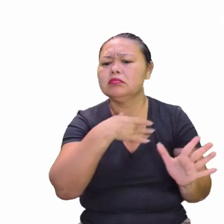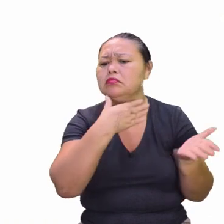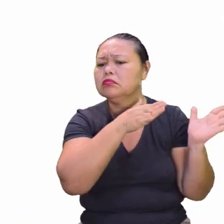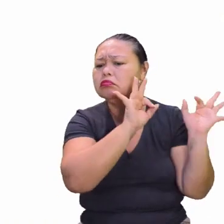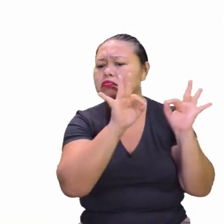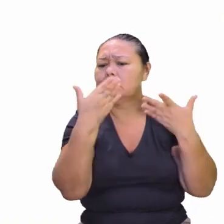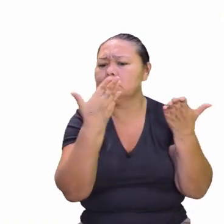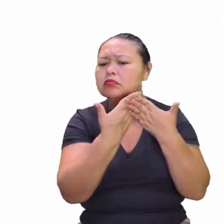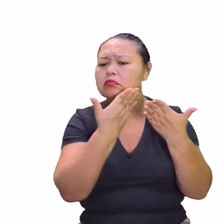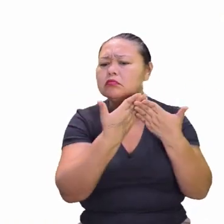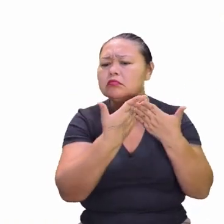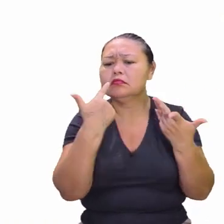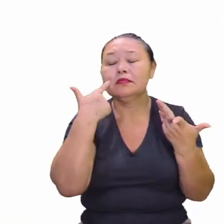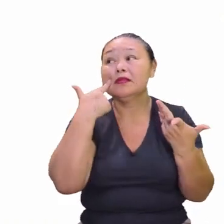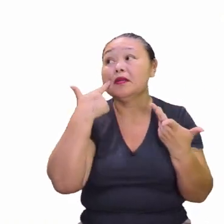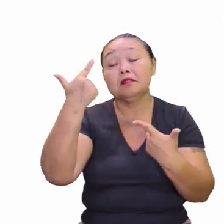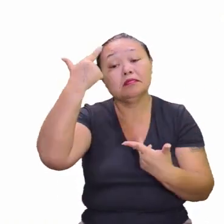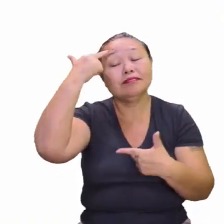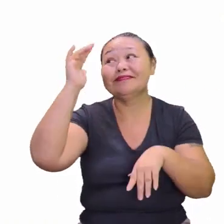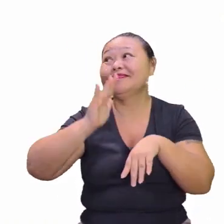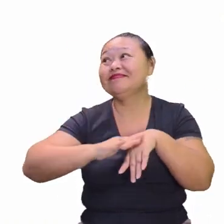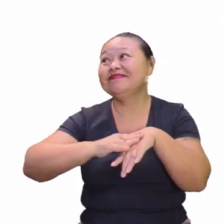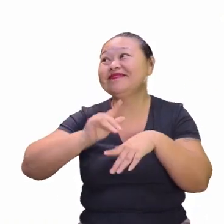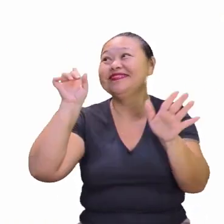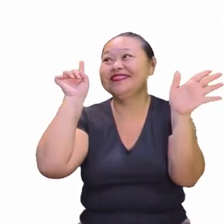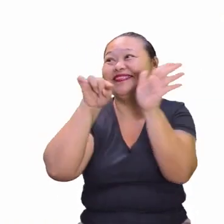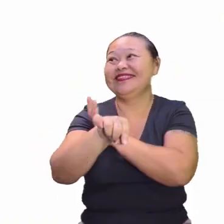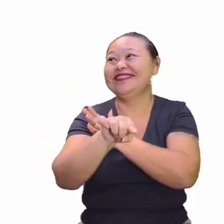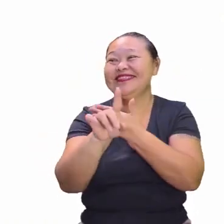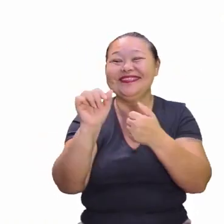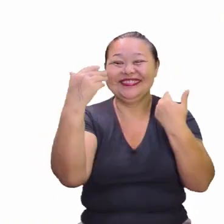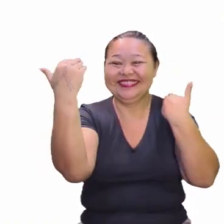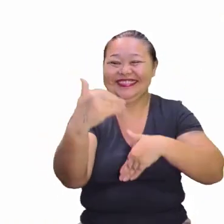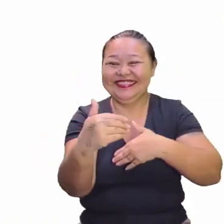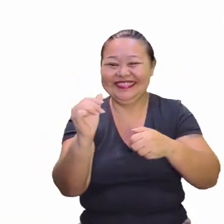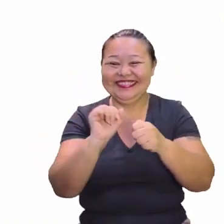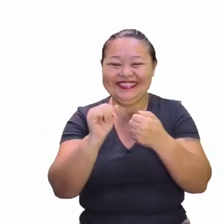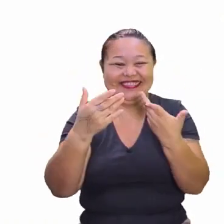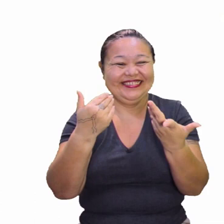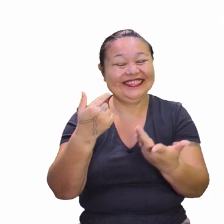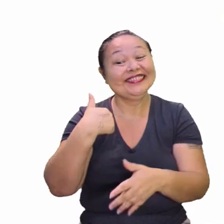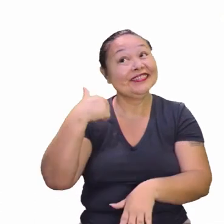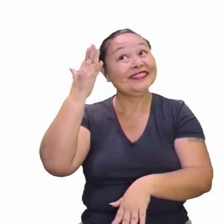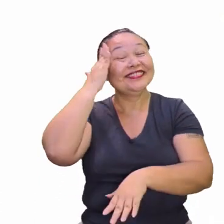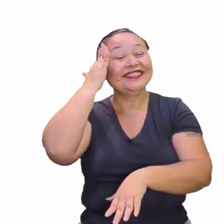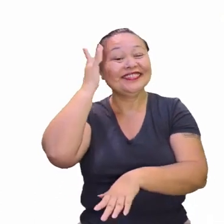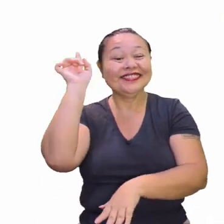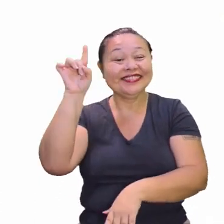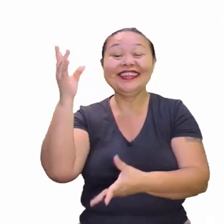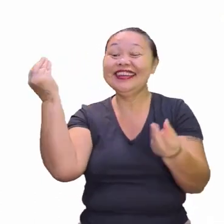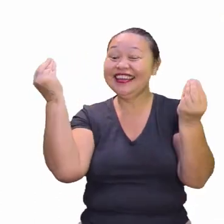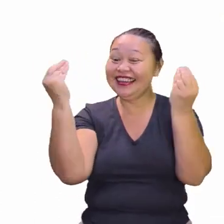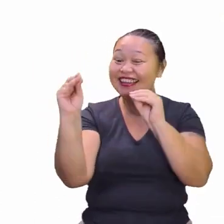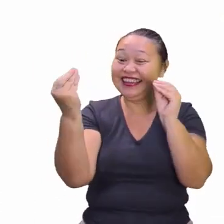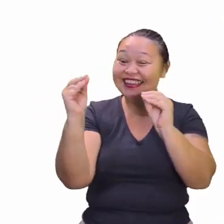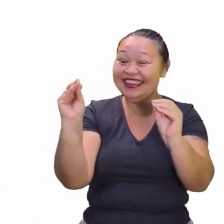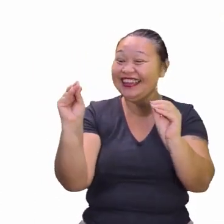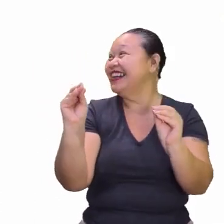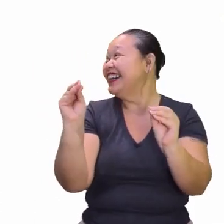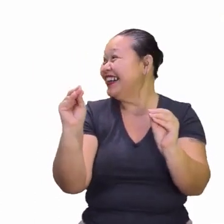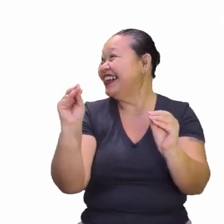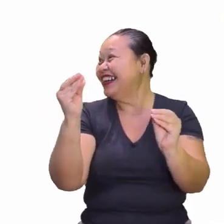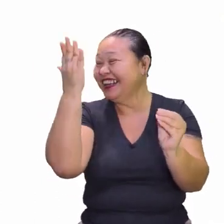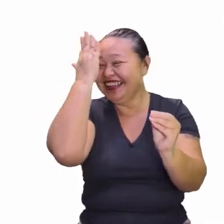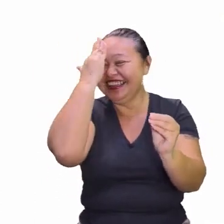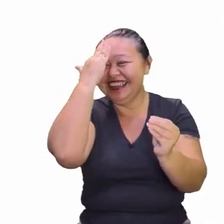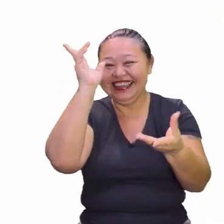durante a aula, professor Rogério. Parece que eu estava adivinhando que ia cair essa questão na prova, ó. Tu estava adivinhando e foi tu que colocou.